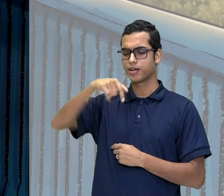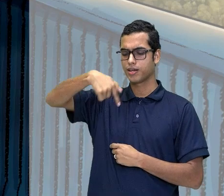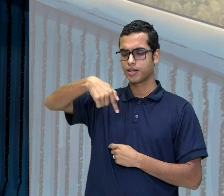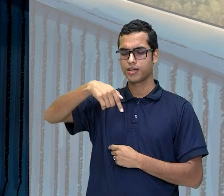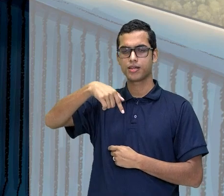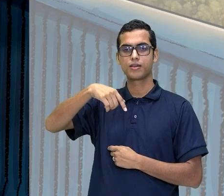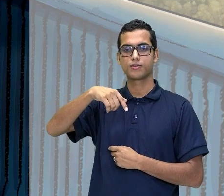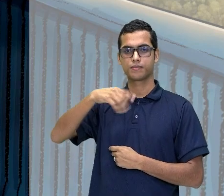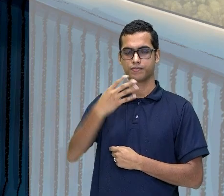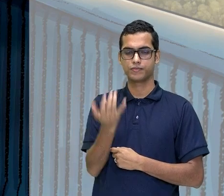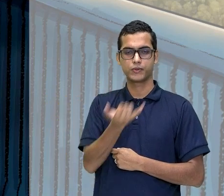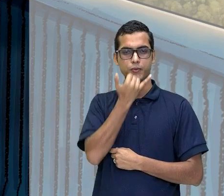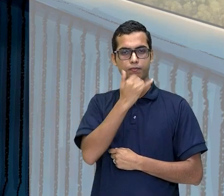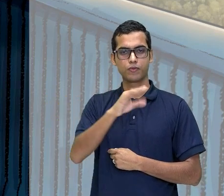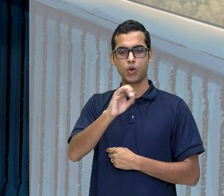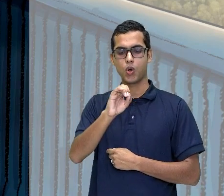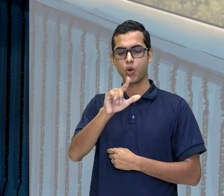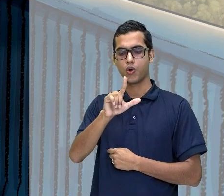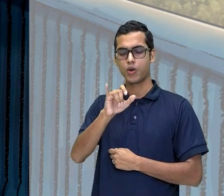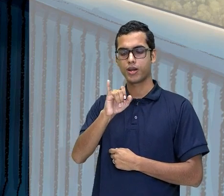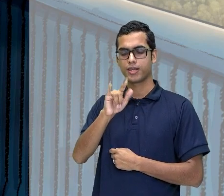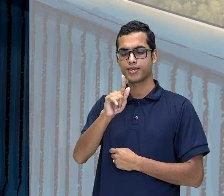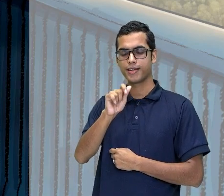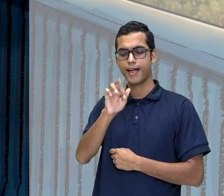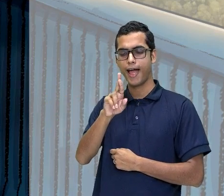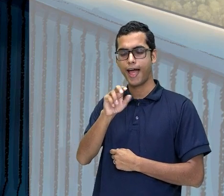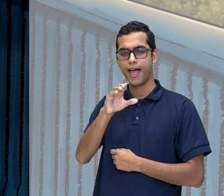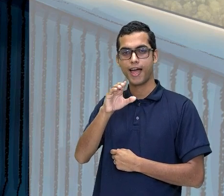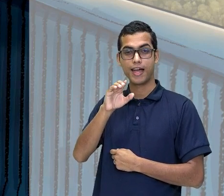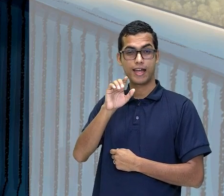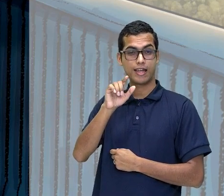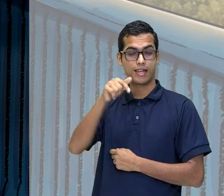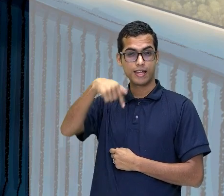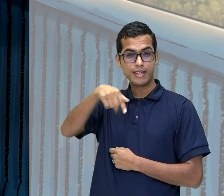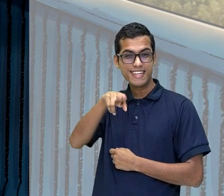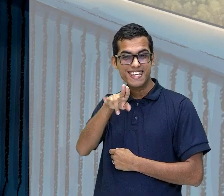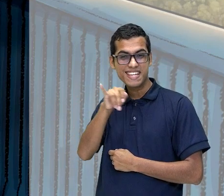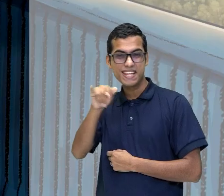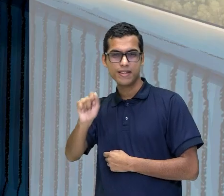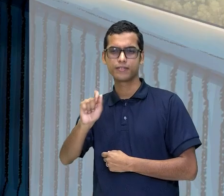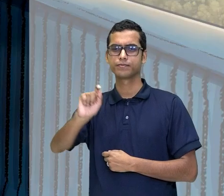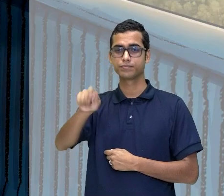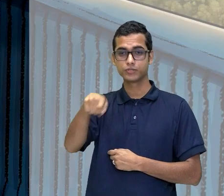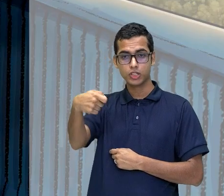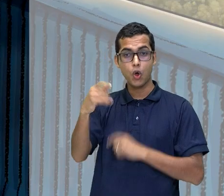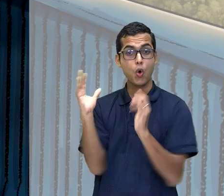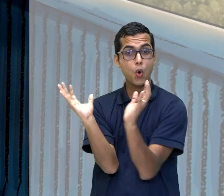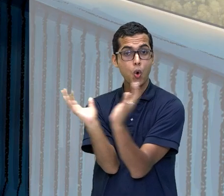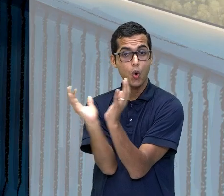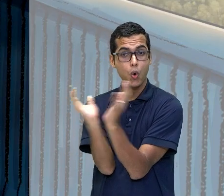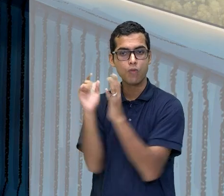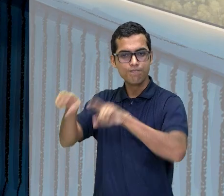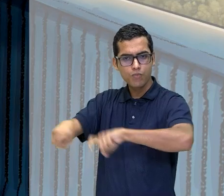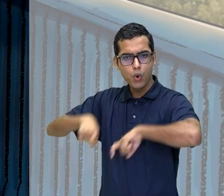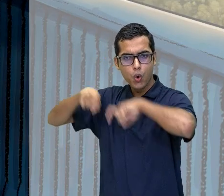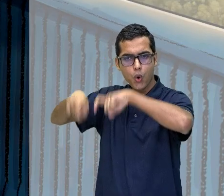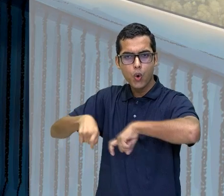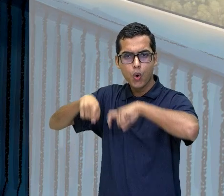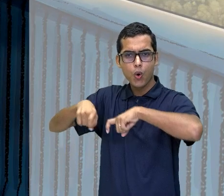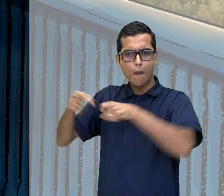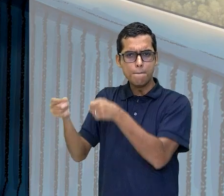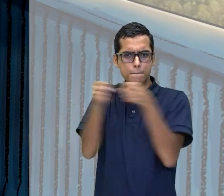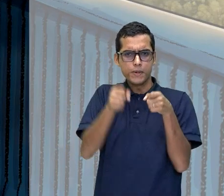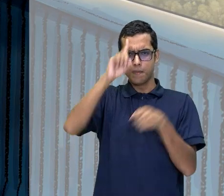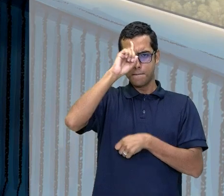modo, é um governo de poucos, um grupo social que se alterna no poder, se reveza no poder, utilizando